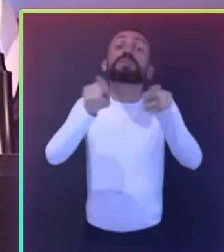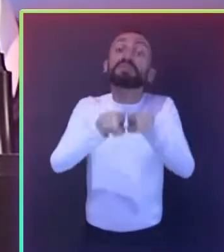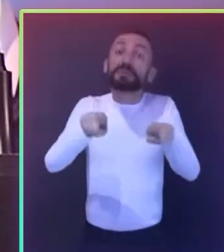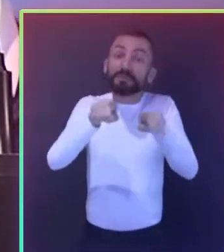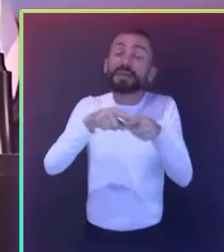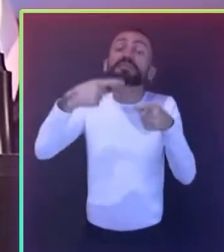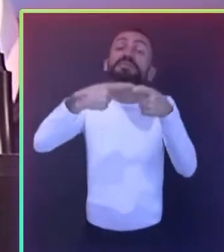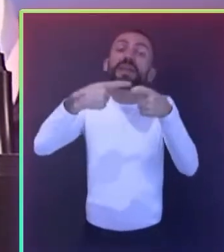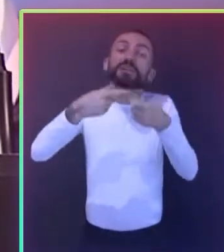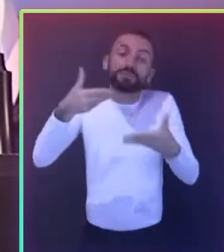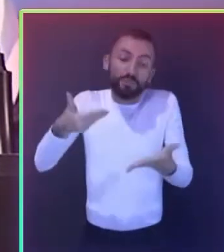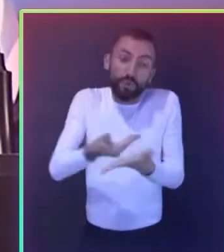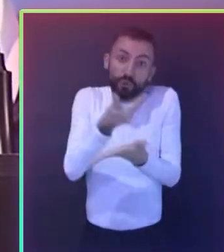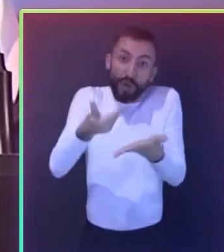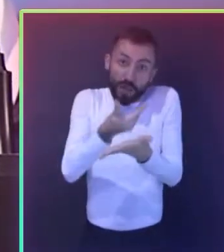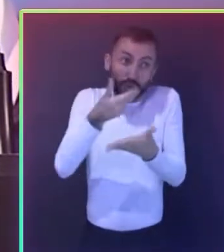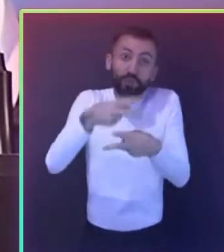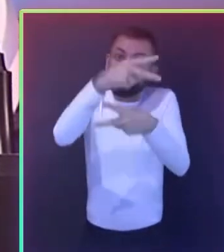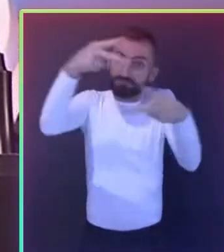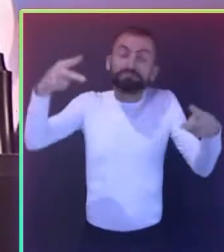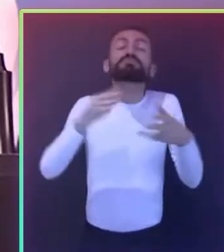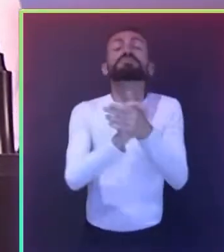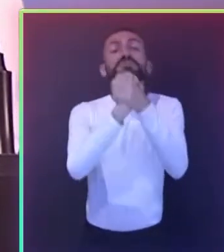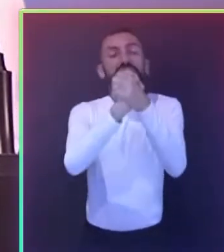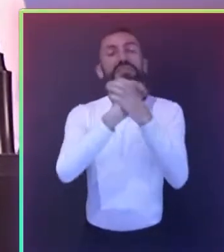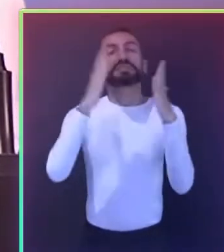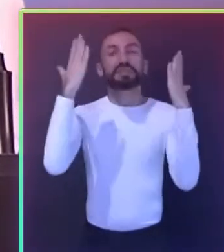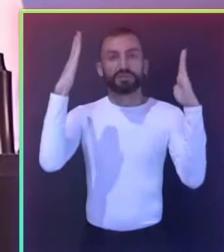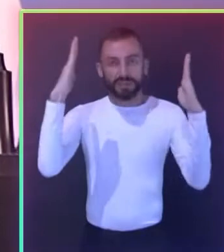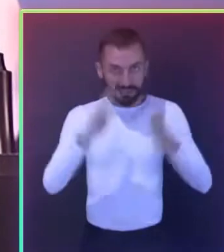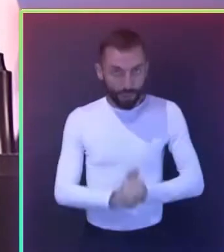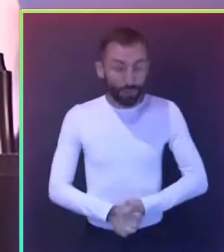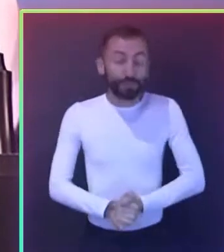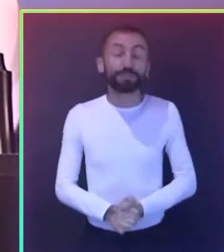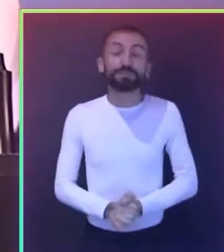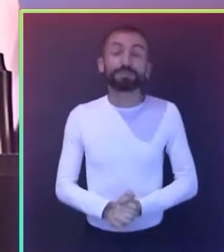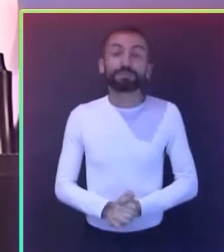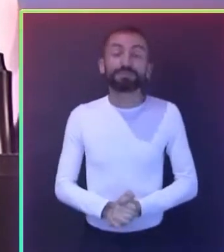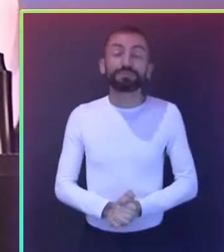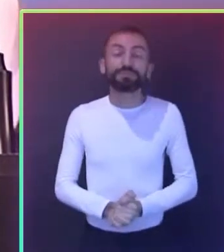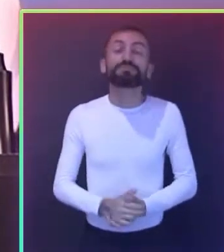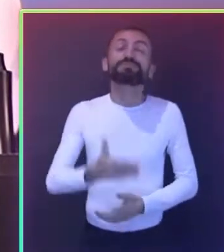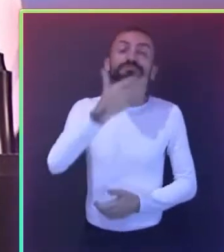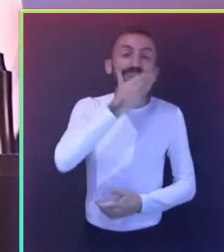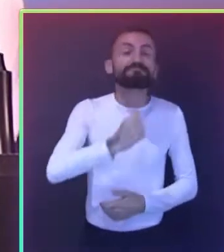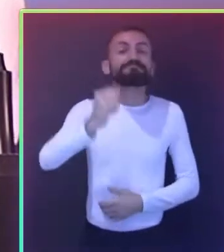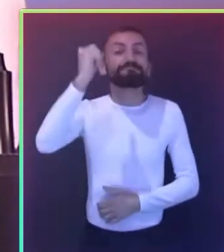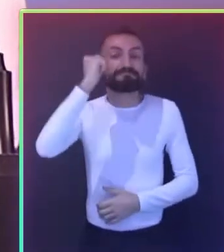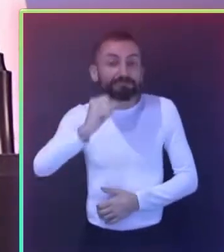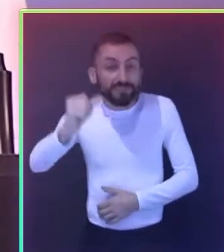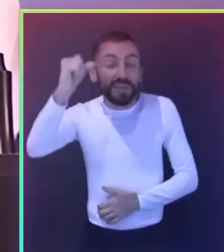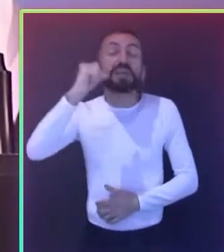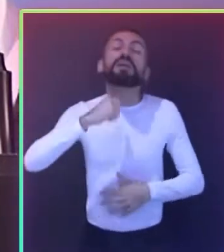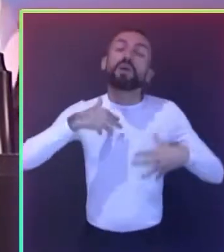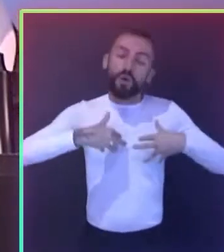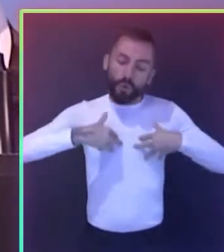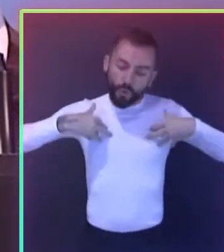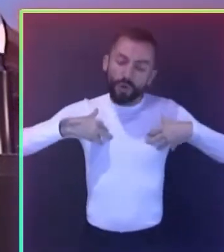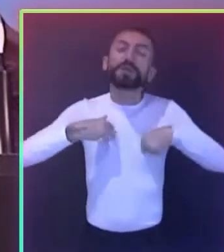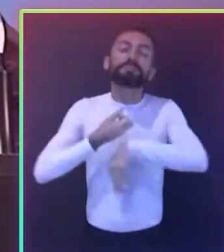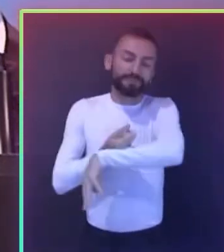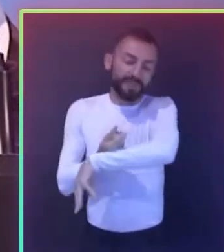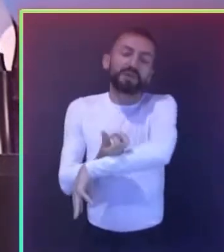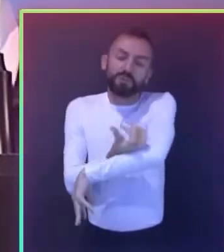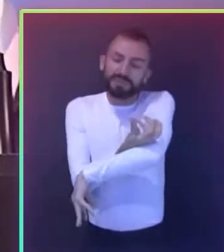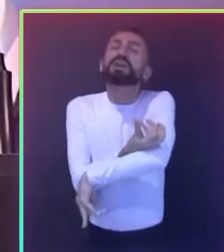minha saudação senhoras e senhores é com muita honra e emoção e